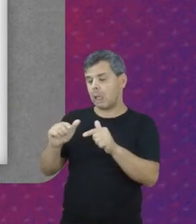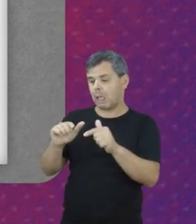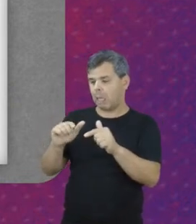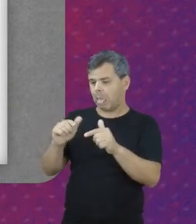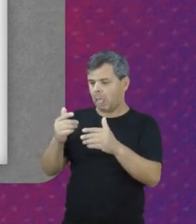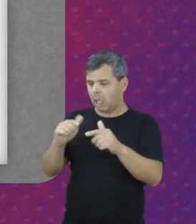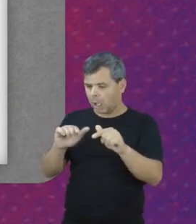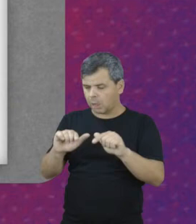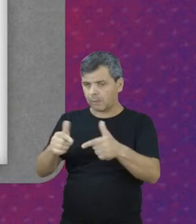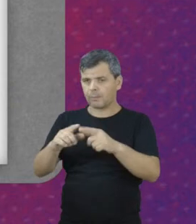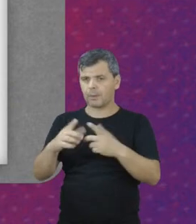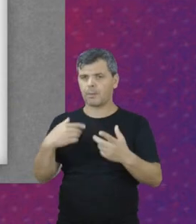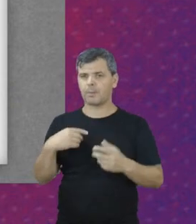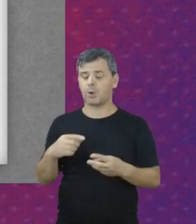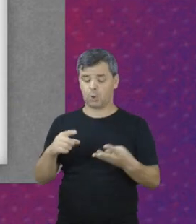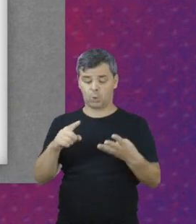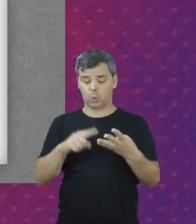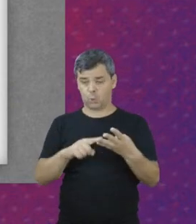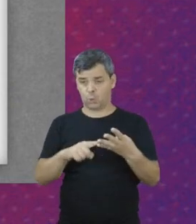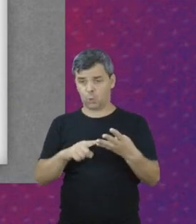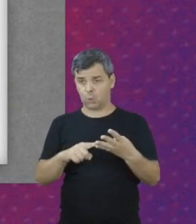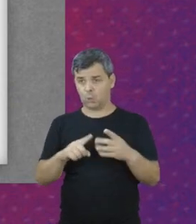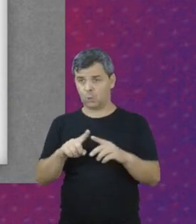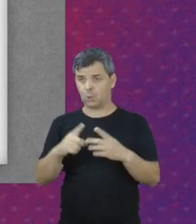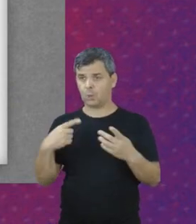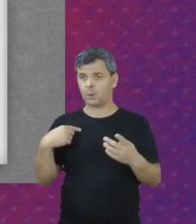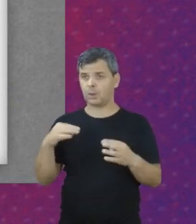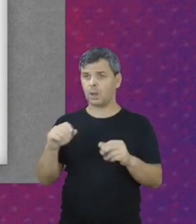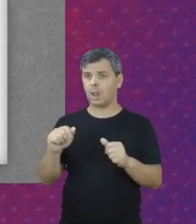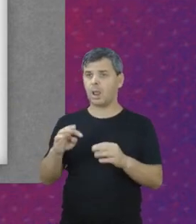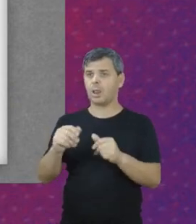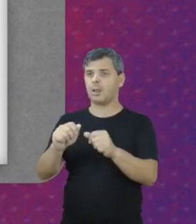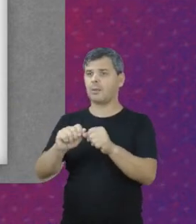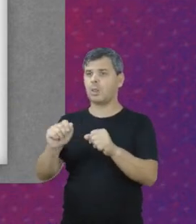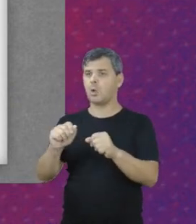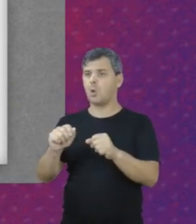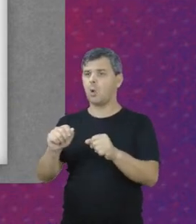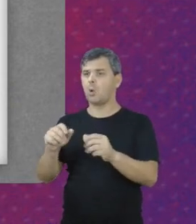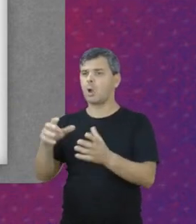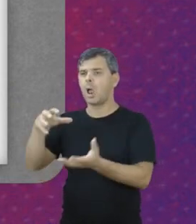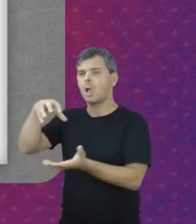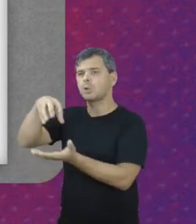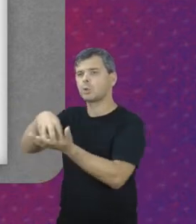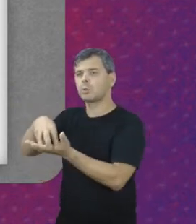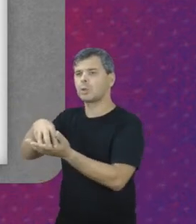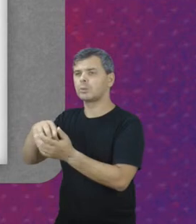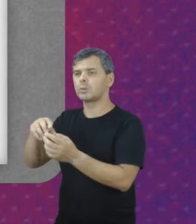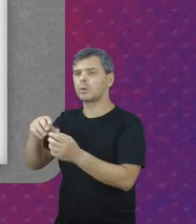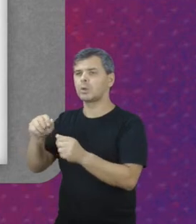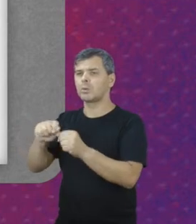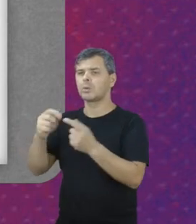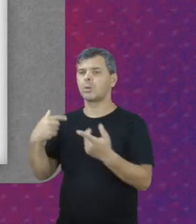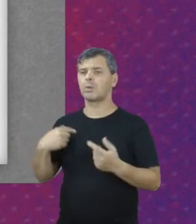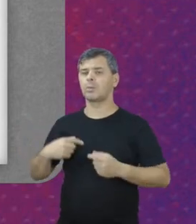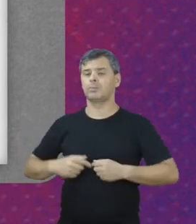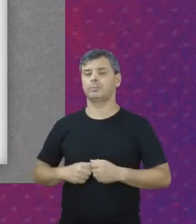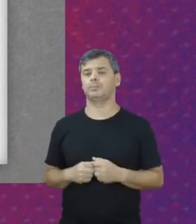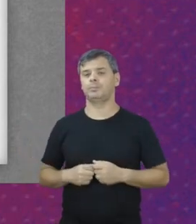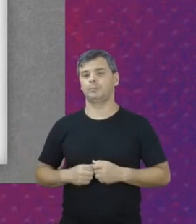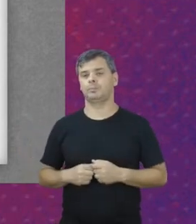homens. 4, enaltecer a ocupação feminina em setores ocupacionais não ocupados pelo homem, que enfatiza essa outra questão.